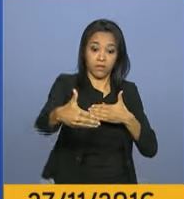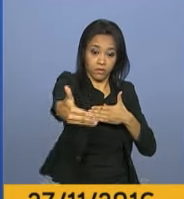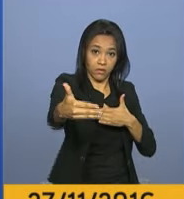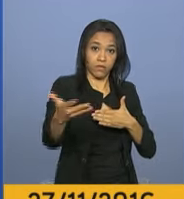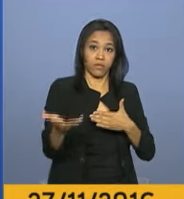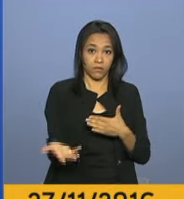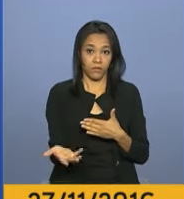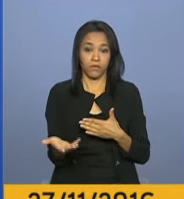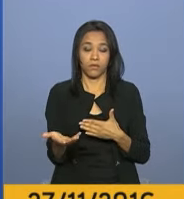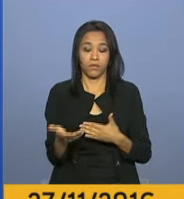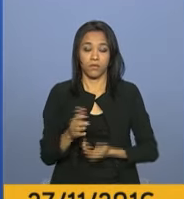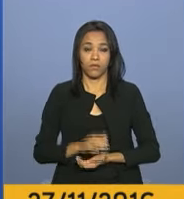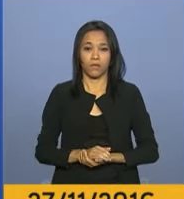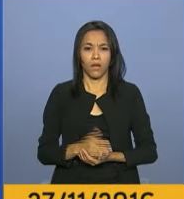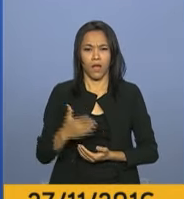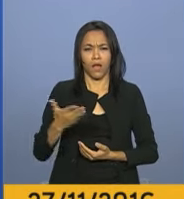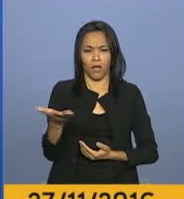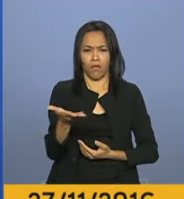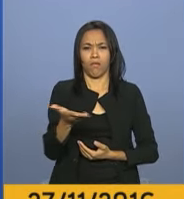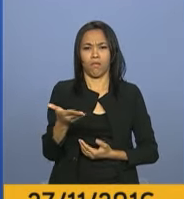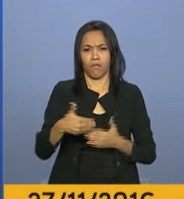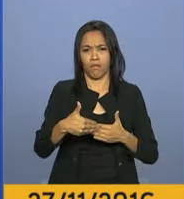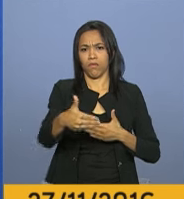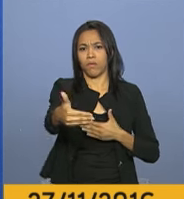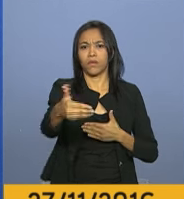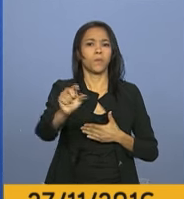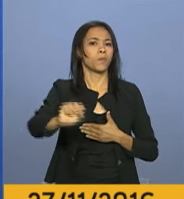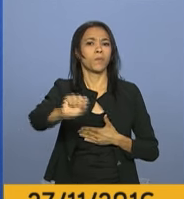vou fazê-la agora